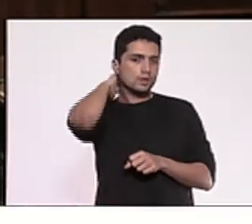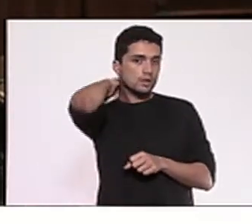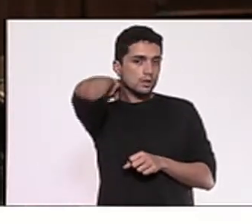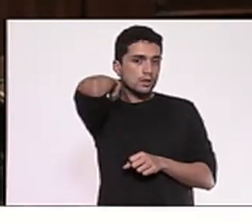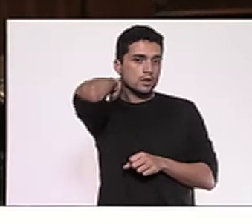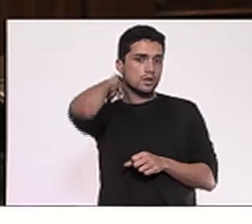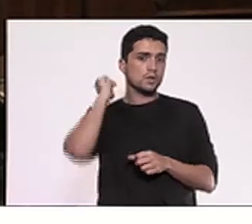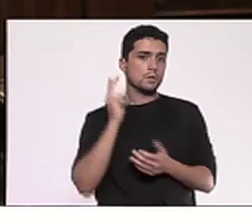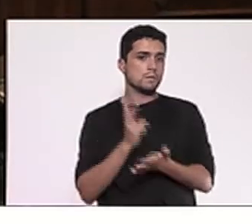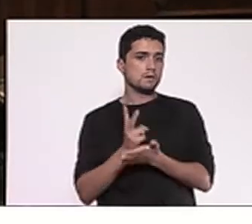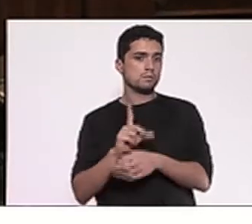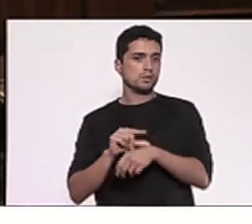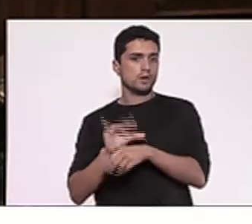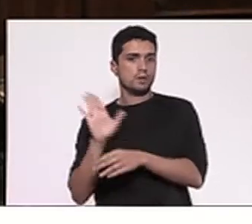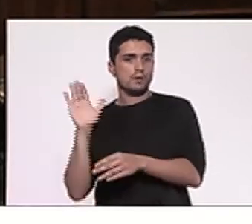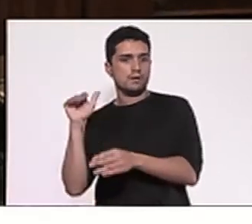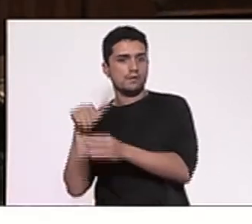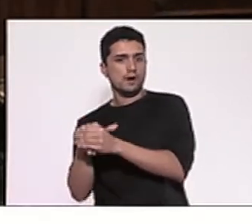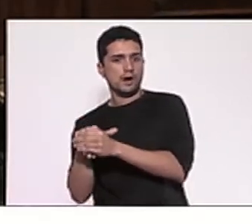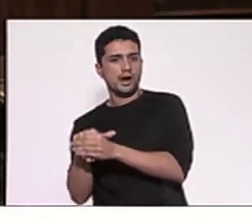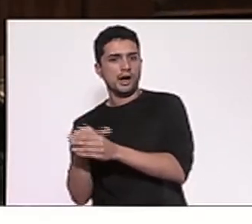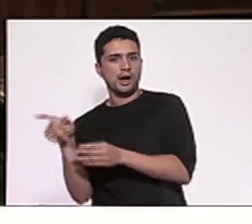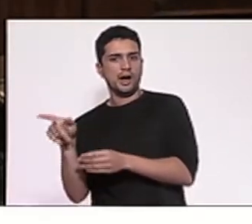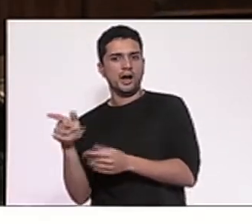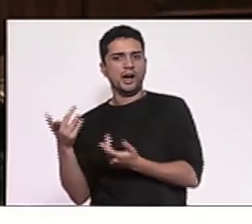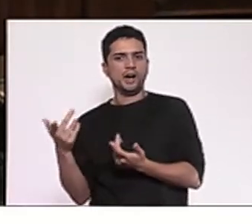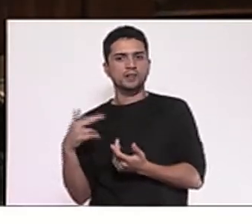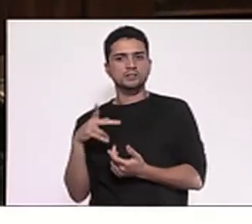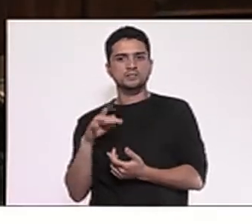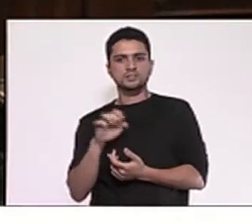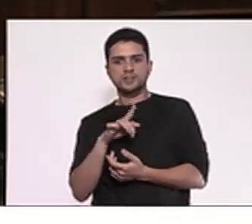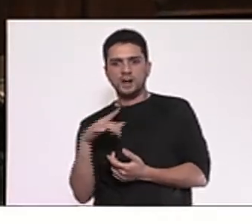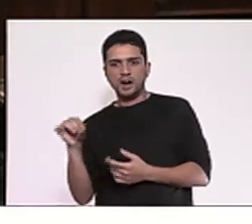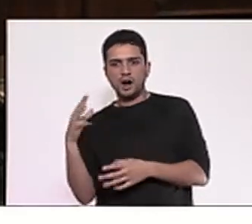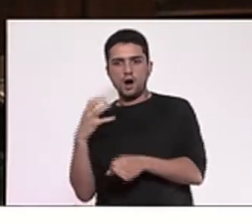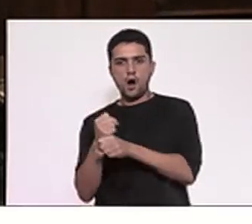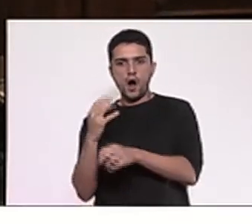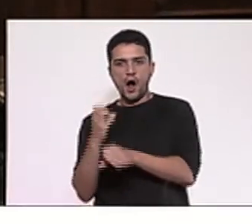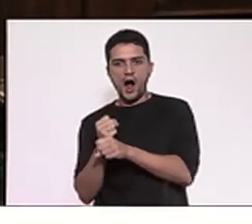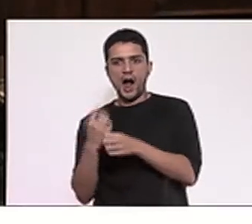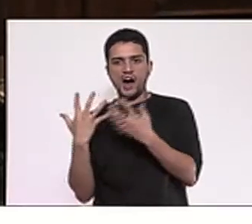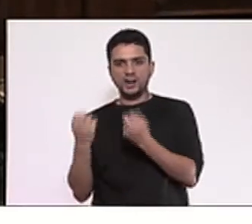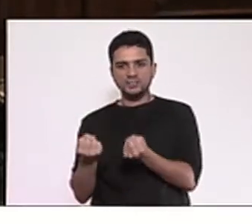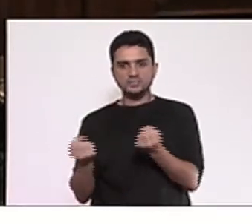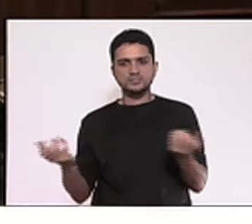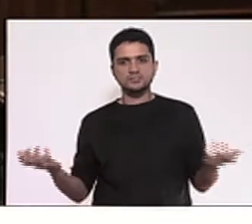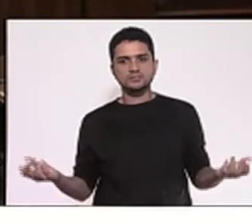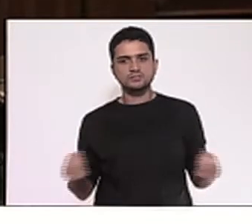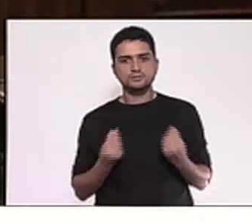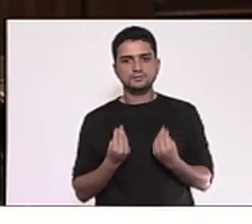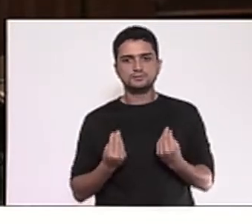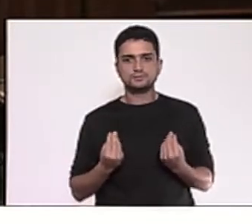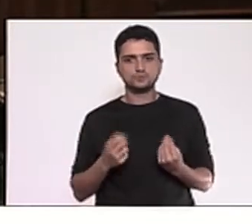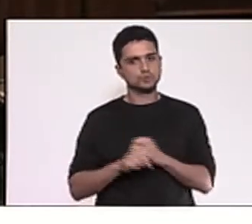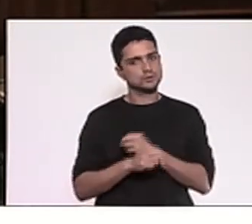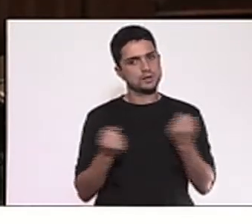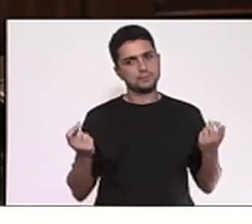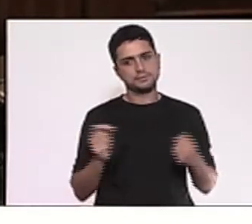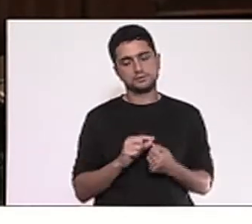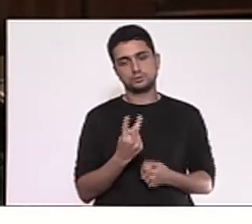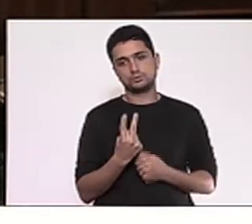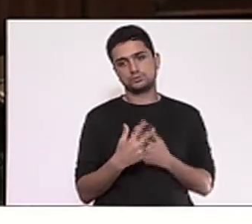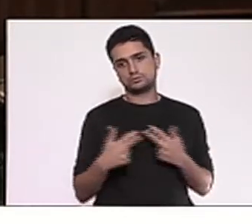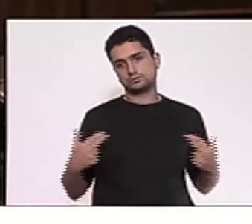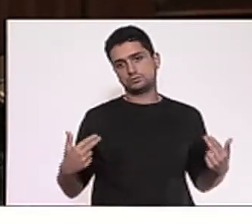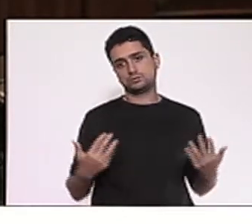governo Pezão, que não investiu o mínimo constitucional em educação. Não dá para fazer as duas coisas. É isso que eu quero dizer. Ou bem